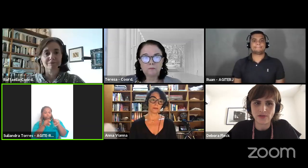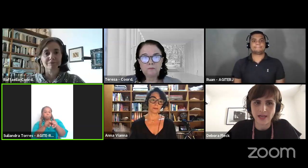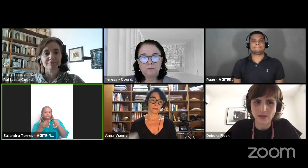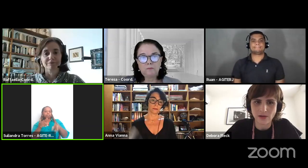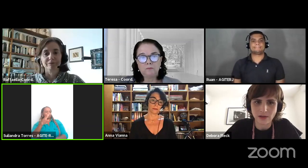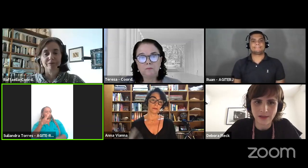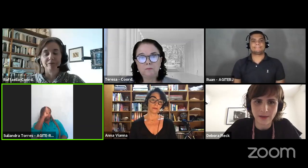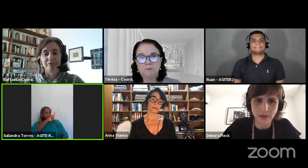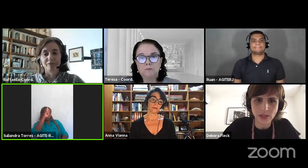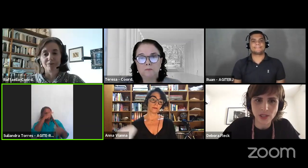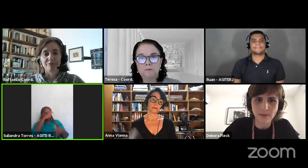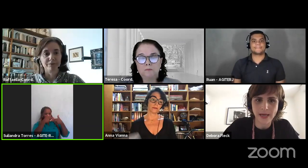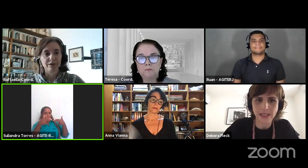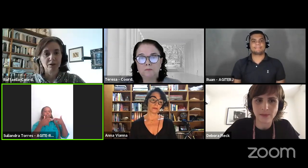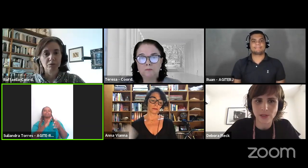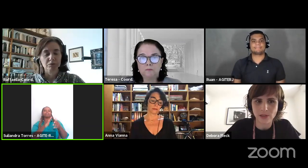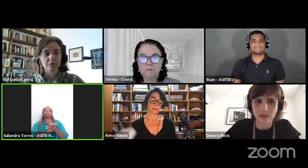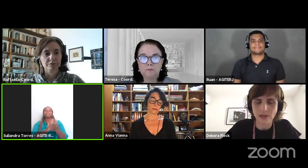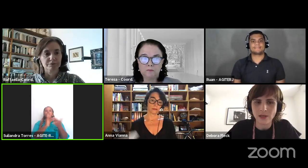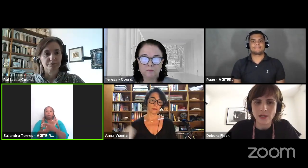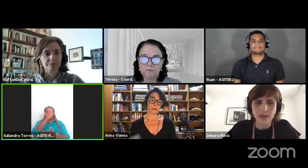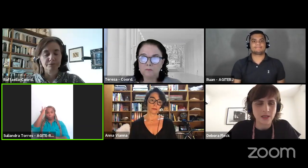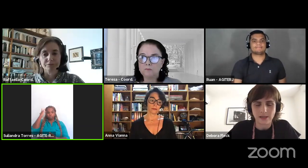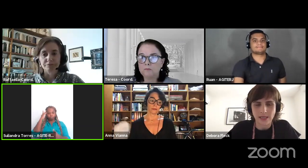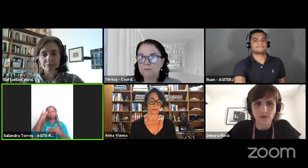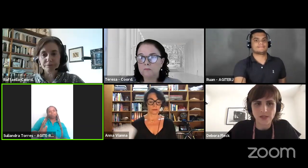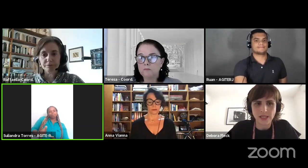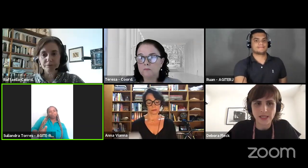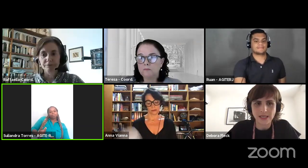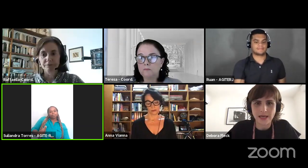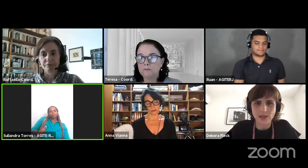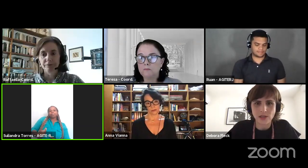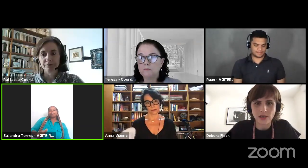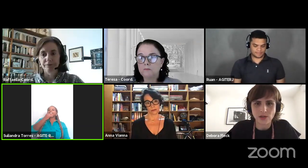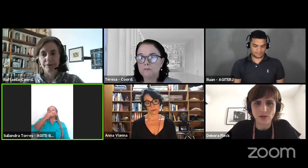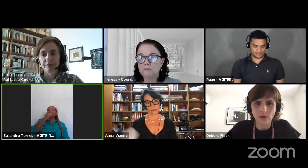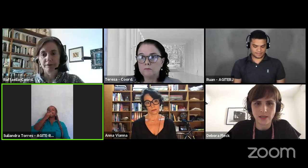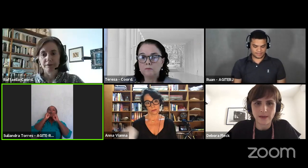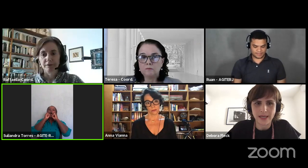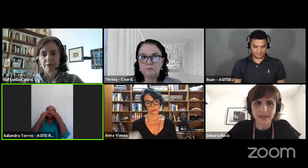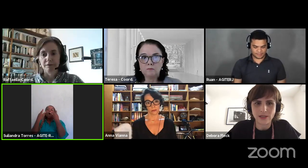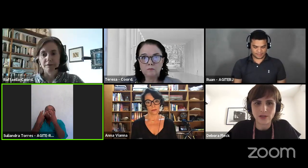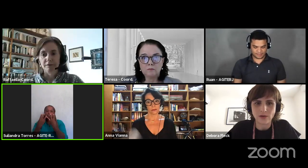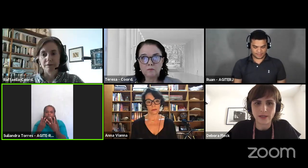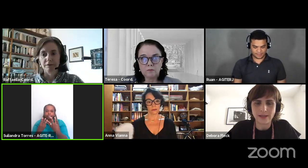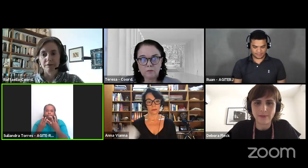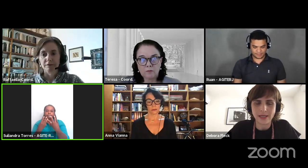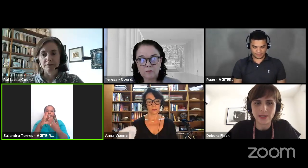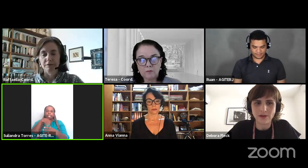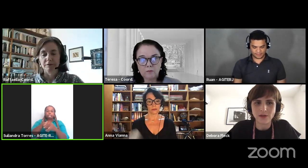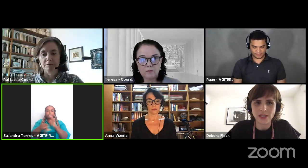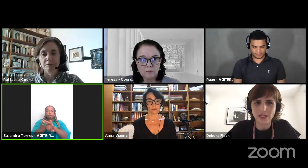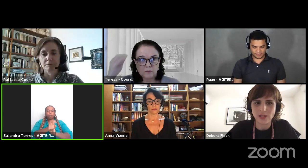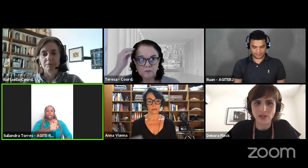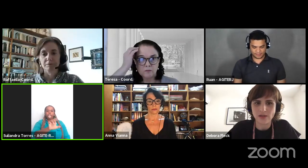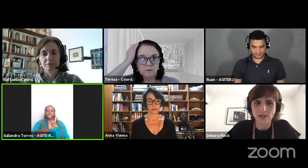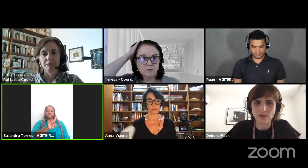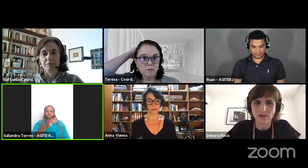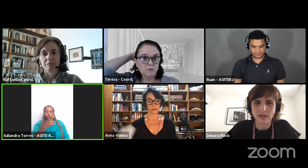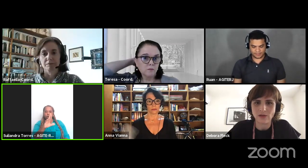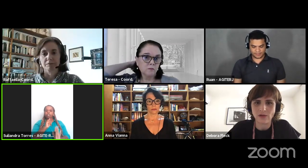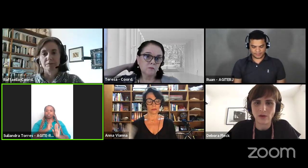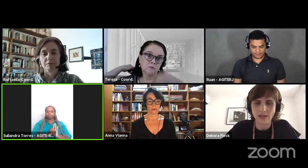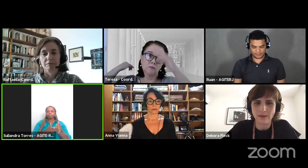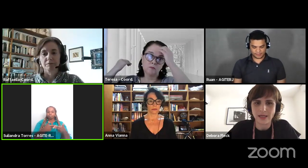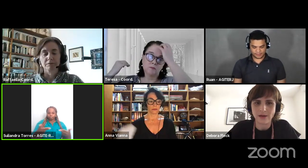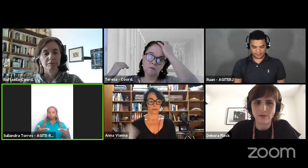a gente faz, tem muita gente que participa das oficinas e é de editora, trabalha em editora, e tem uma questão que é o seguinte, às vezes